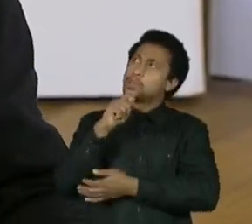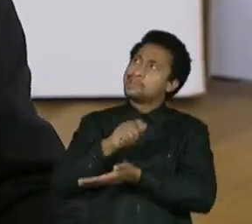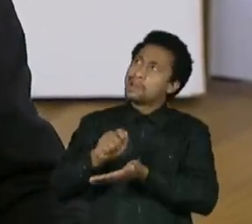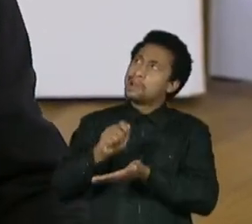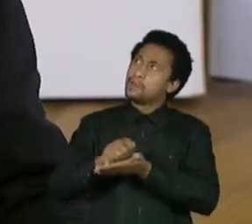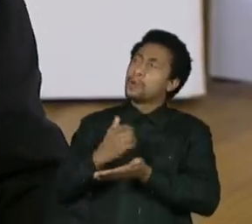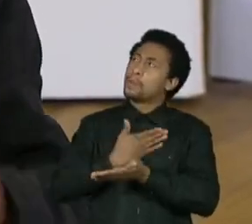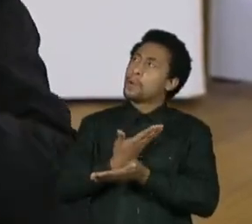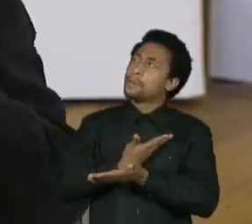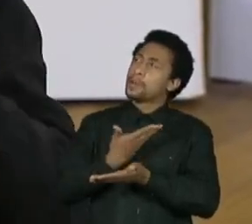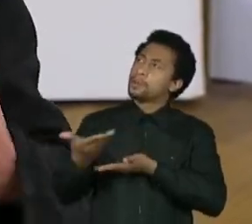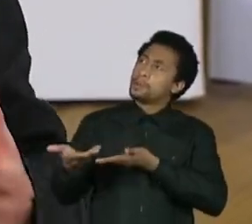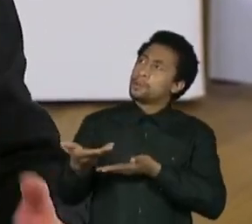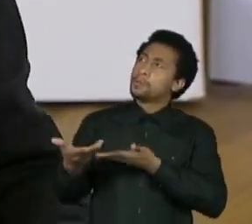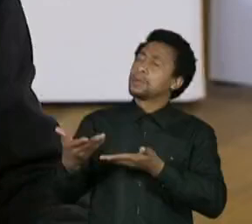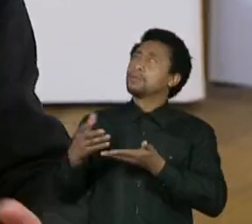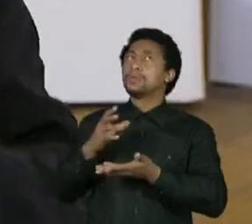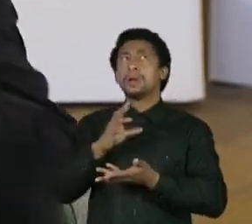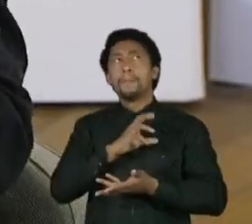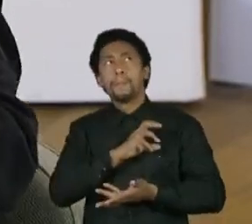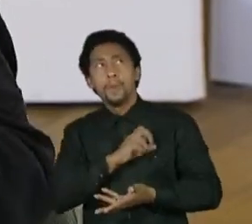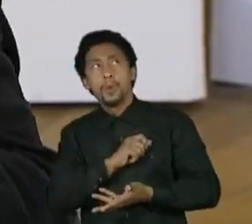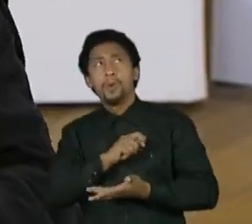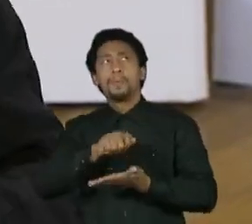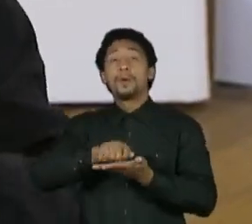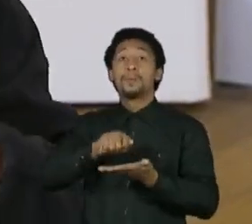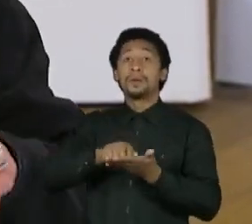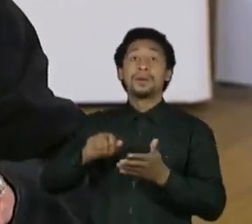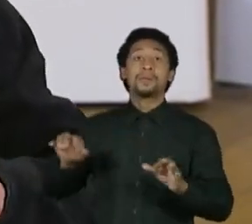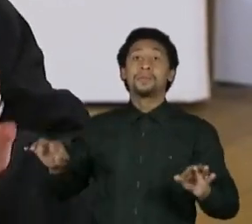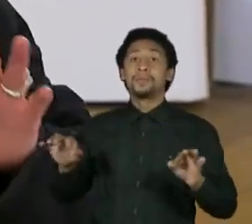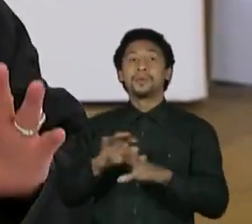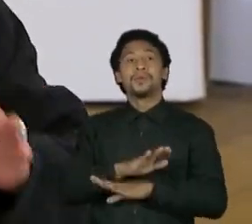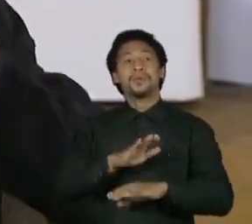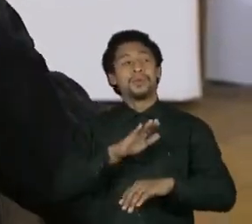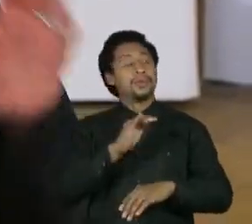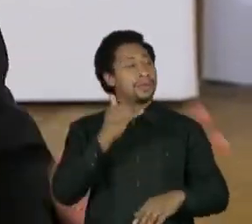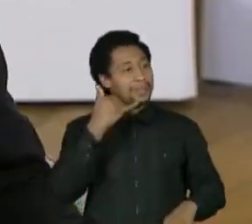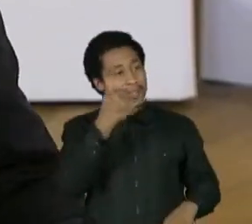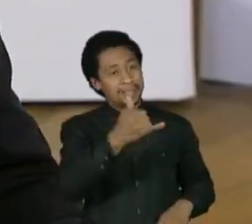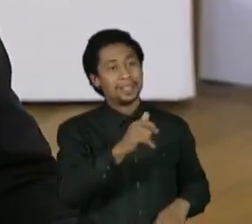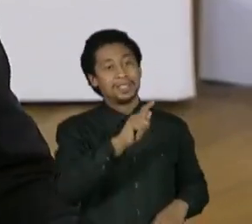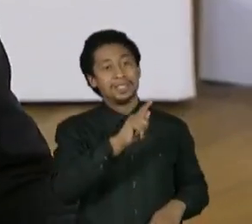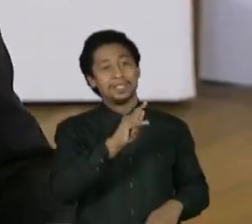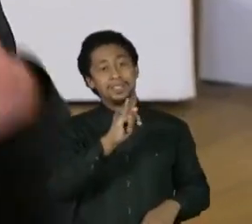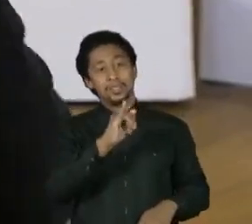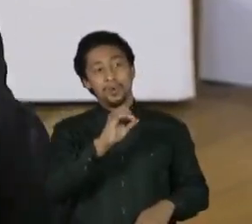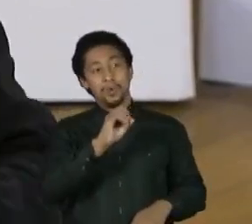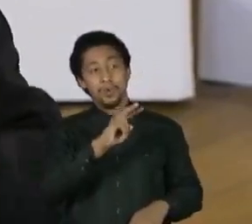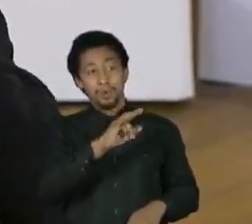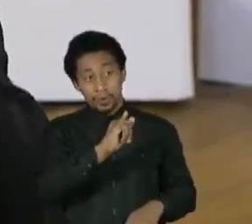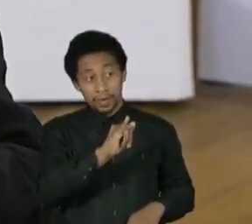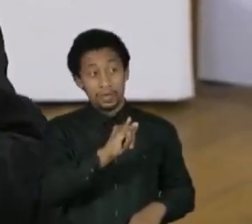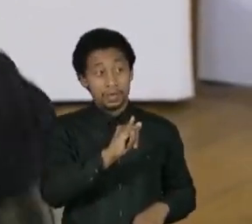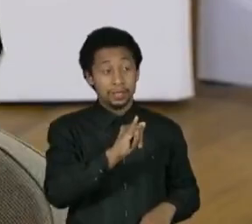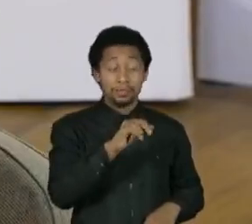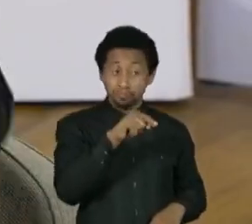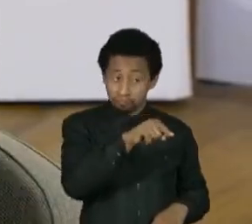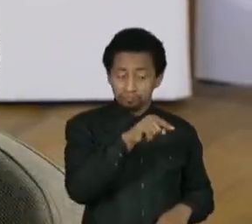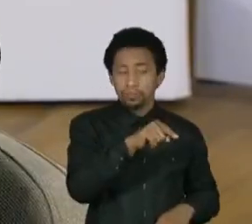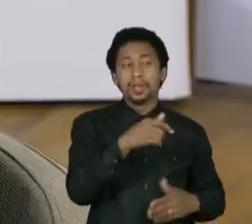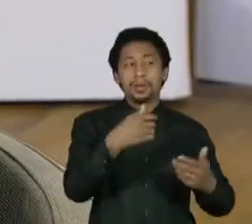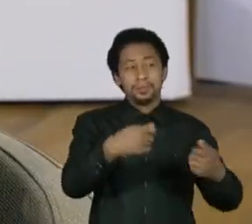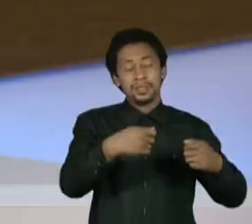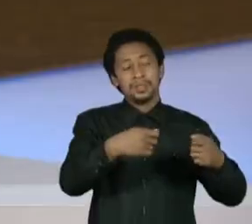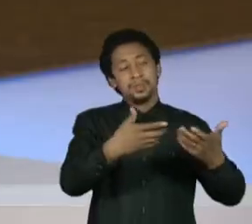Sócrates ou uma história de amor por uma cara quando acabou o problema liguei para o Gilvan Gilvan é o seguinte eu tô com o livro na minha cabeça porque realmente